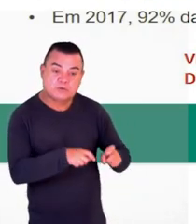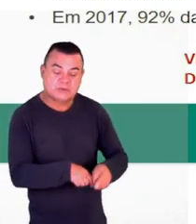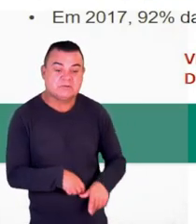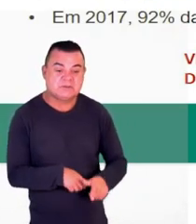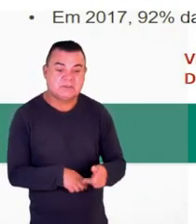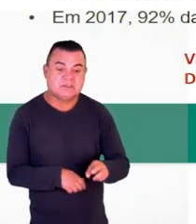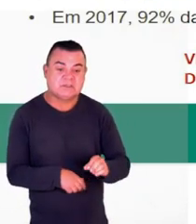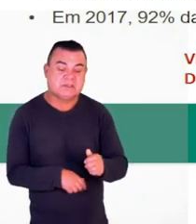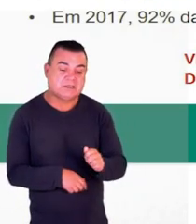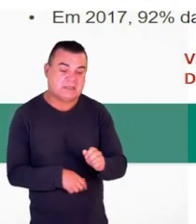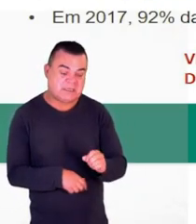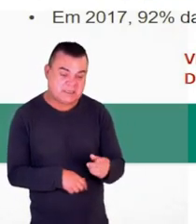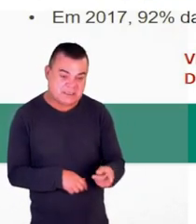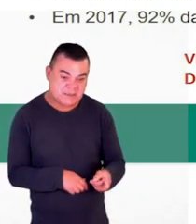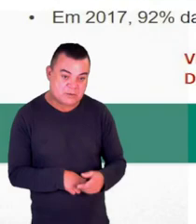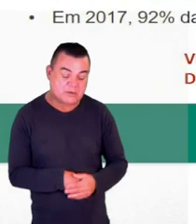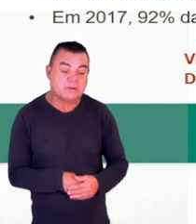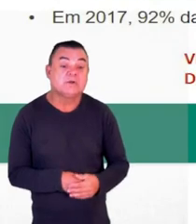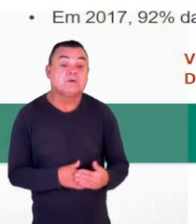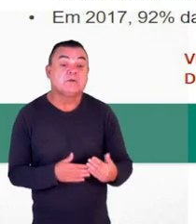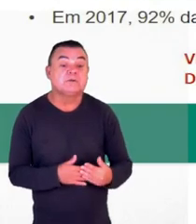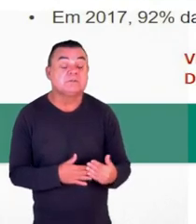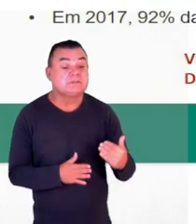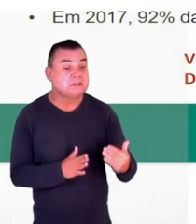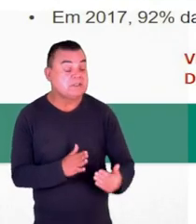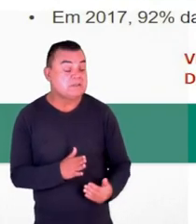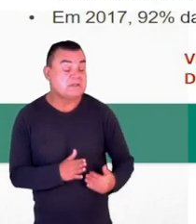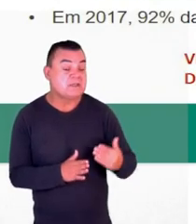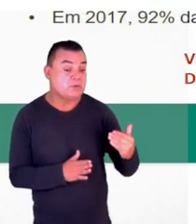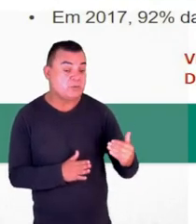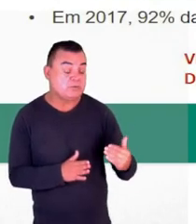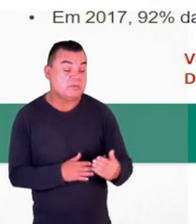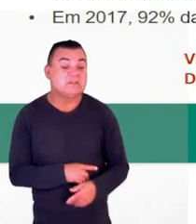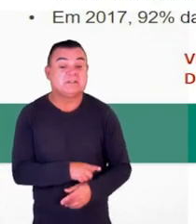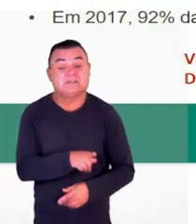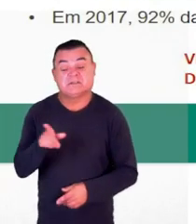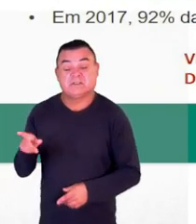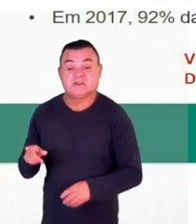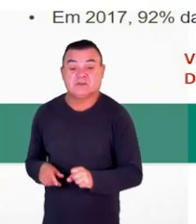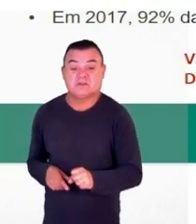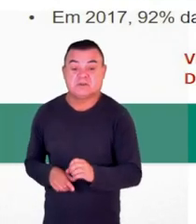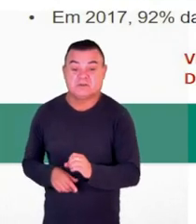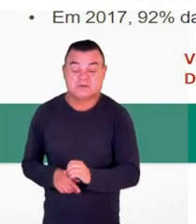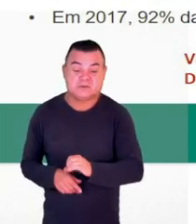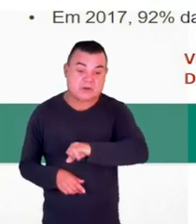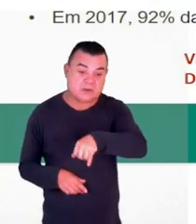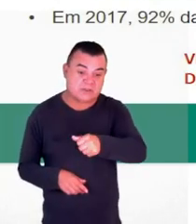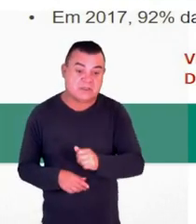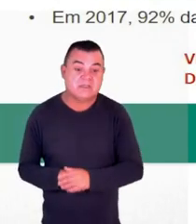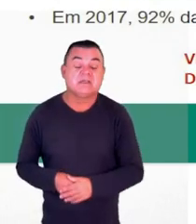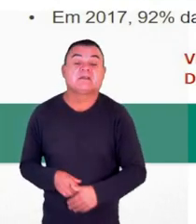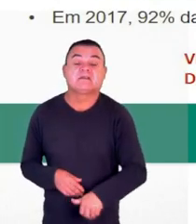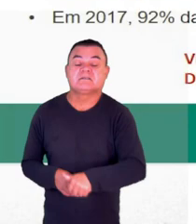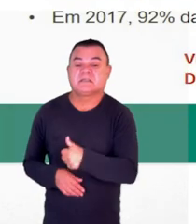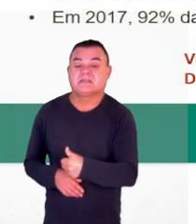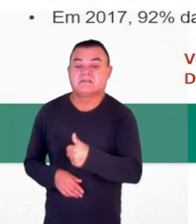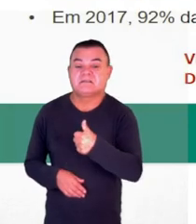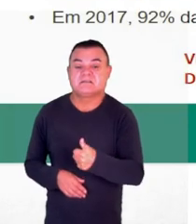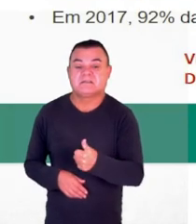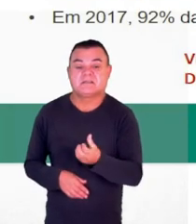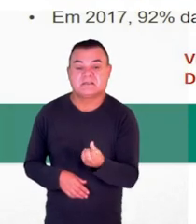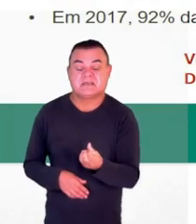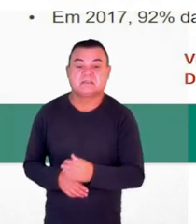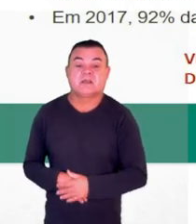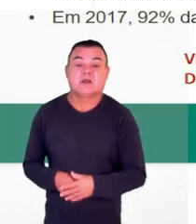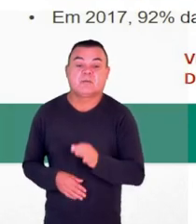a de soja pior ainda né Eh cresceu 116 por. eh essas áreas obviamente vão tomando o território